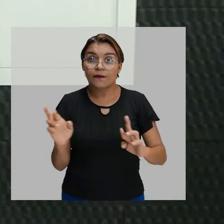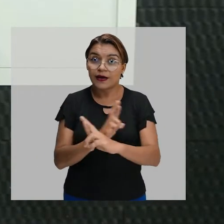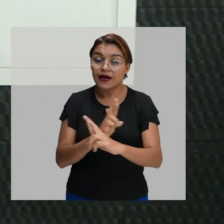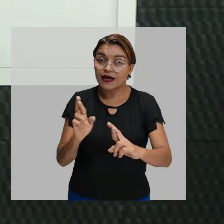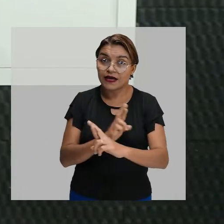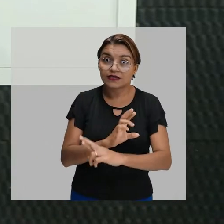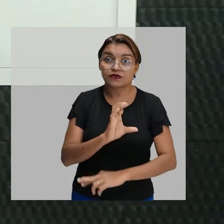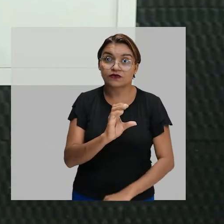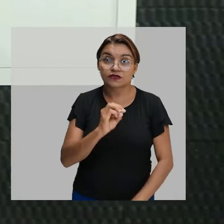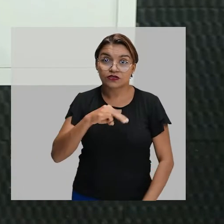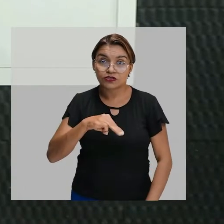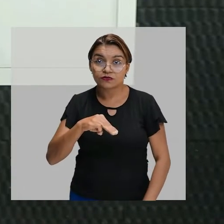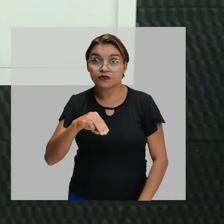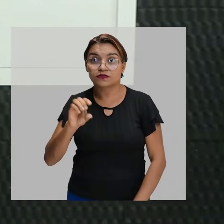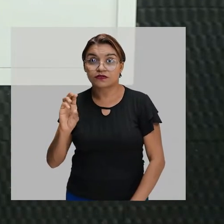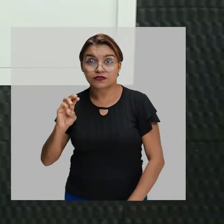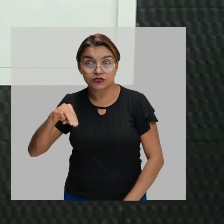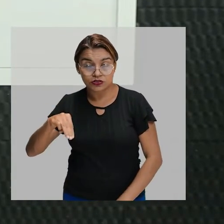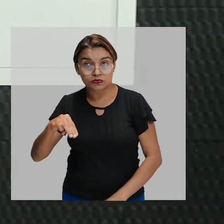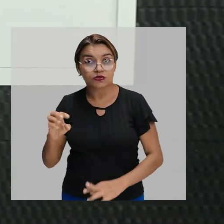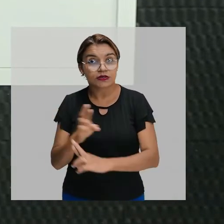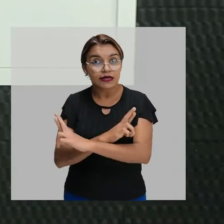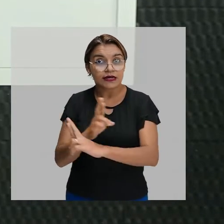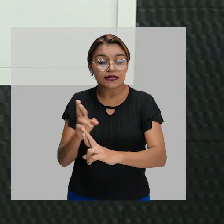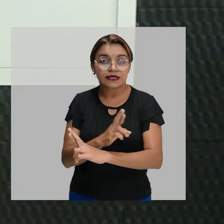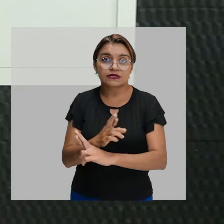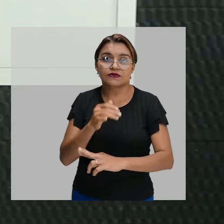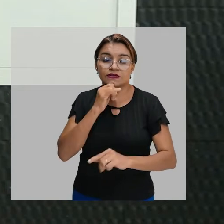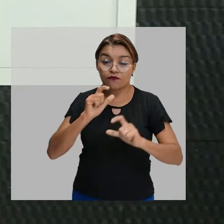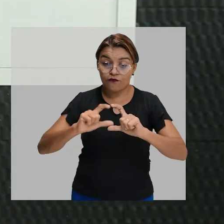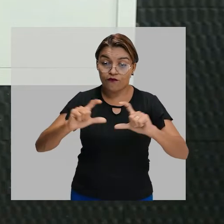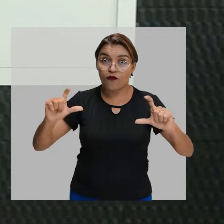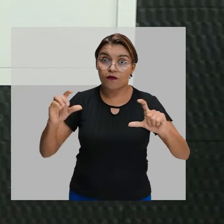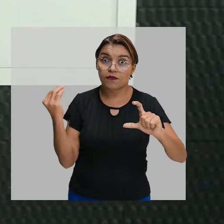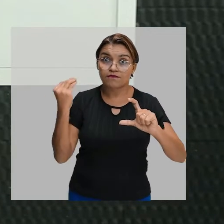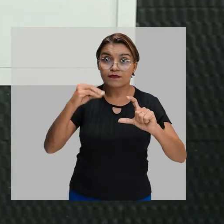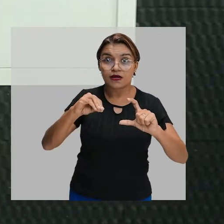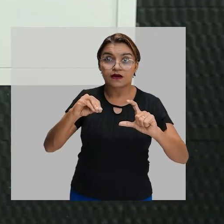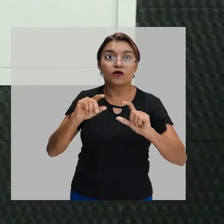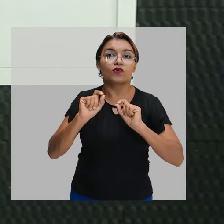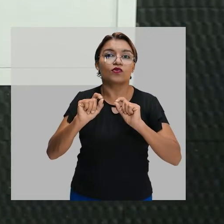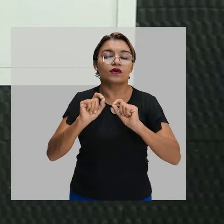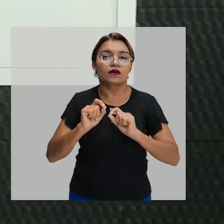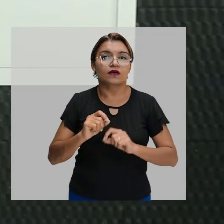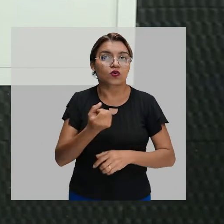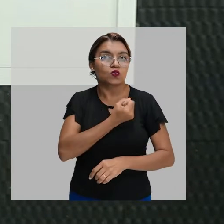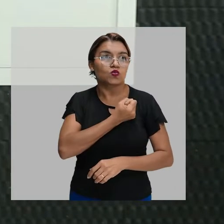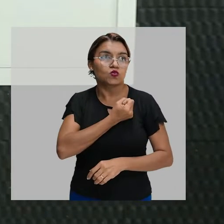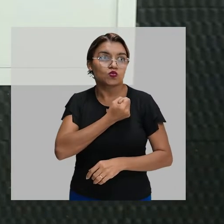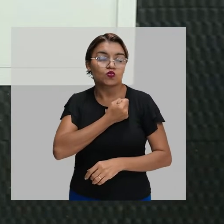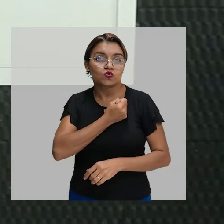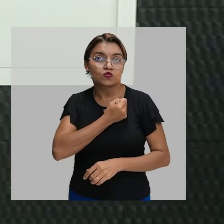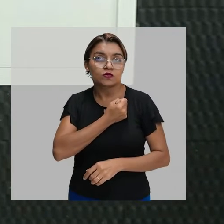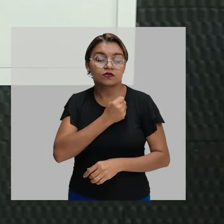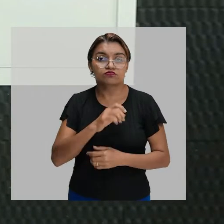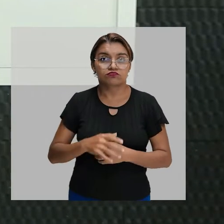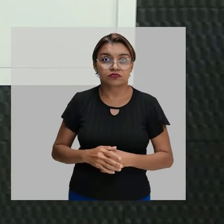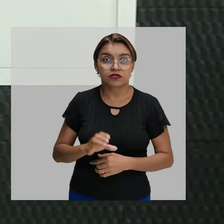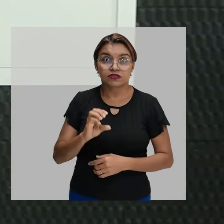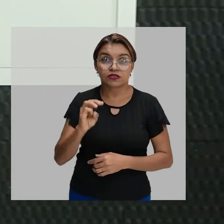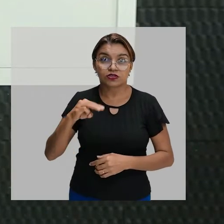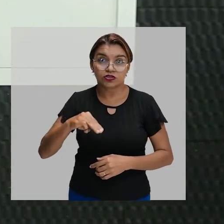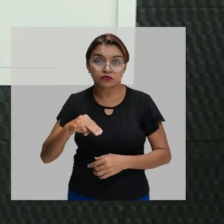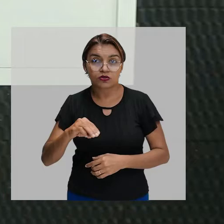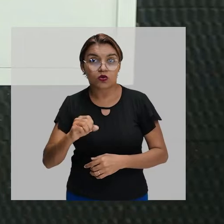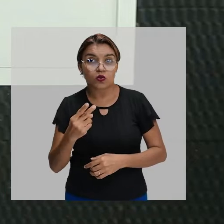centímetros centímetros então eu não posso jogar na fórmula aqui um valor que está em centímetro um que está em